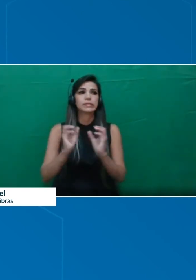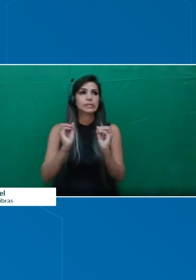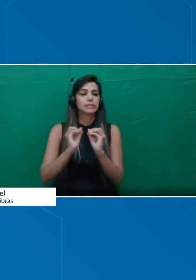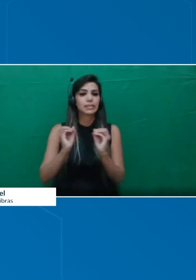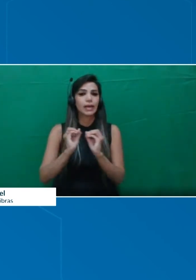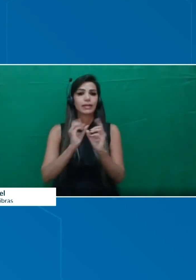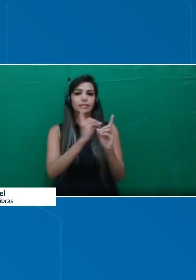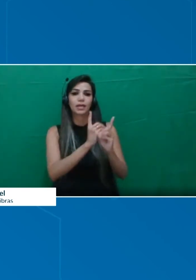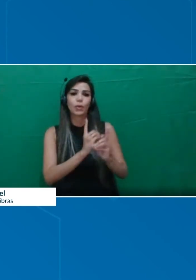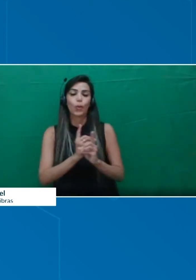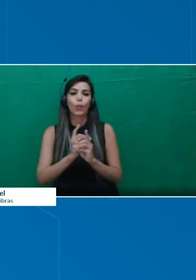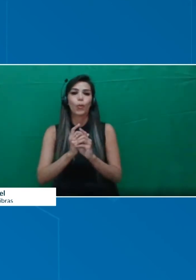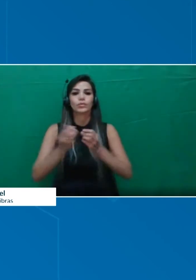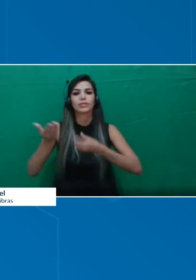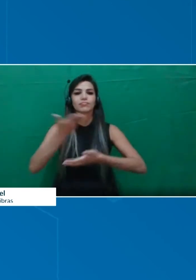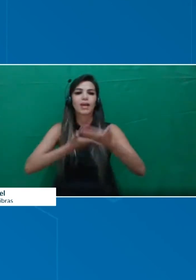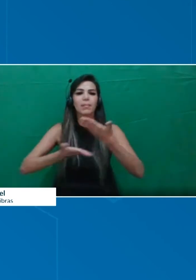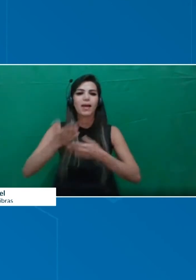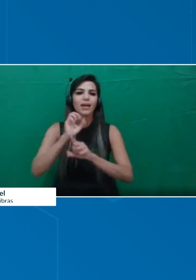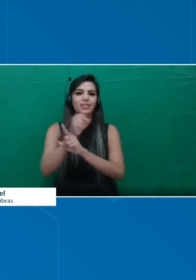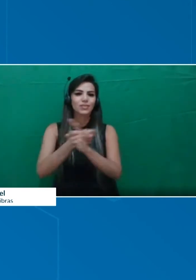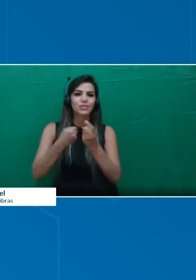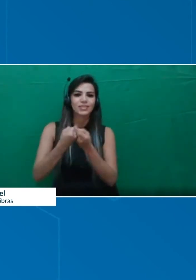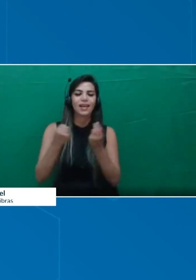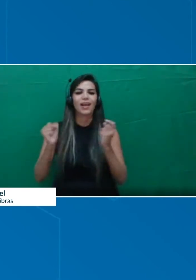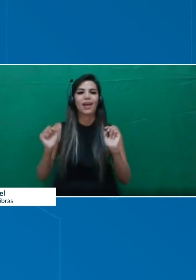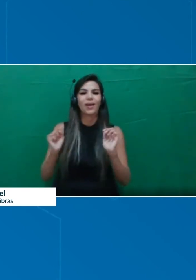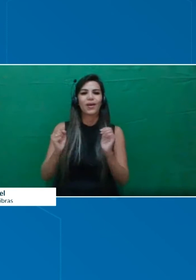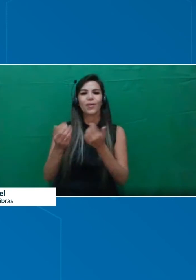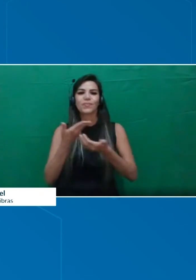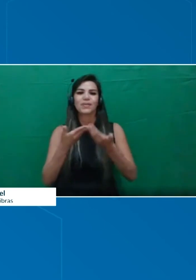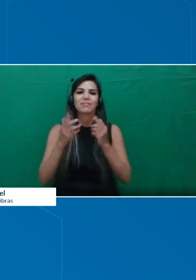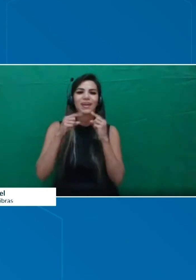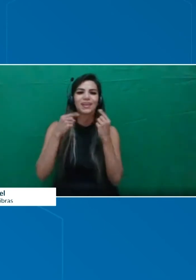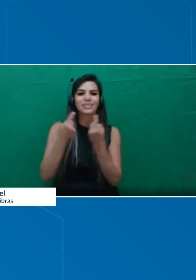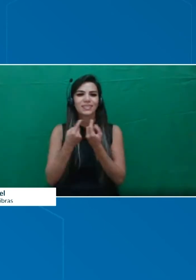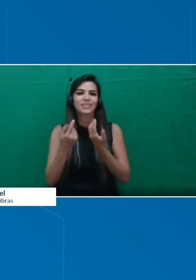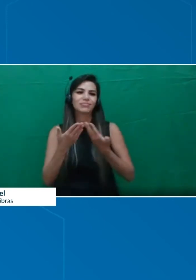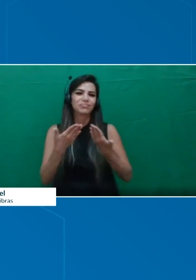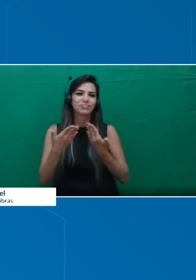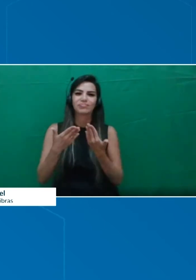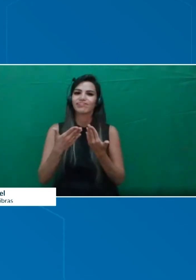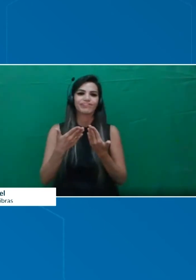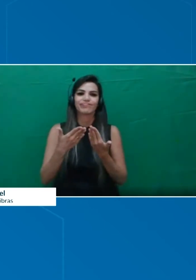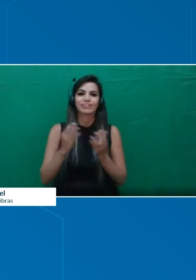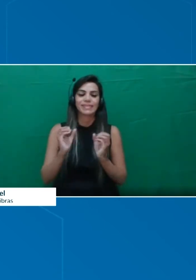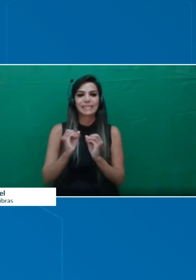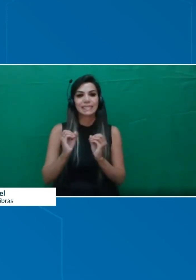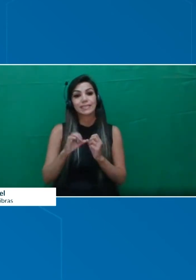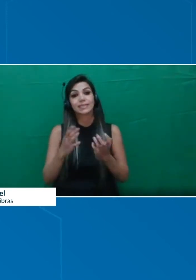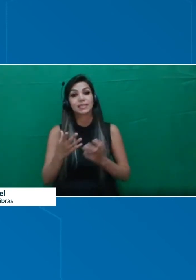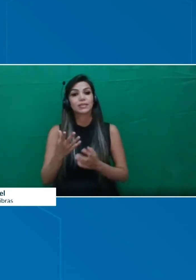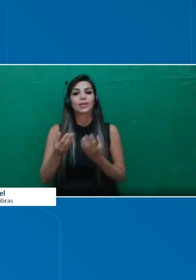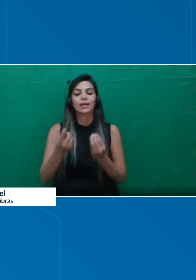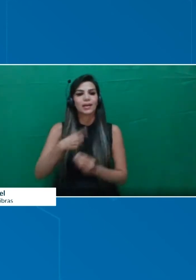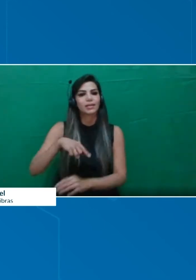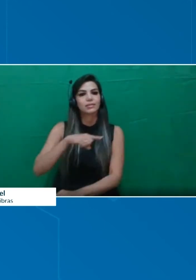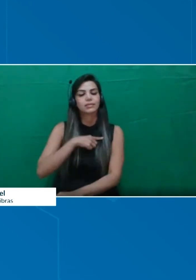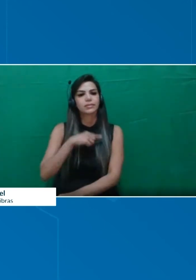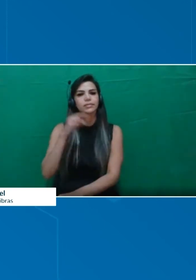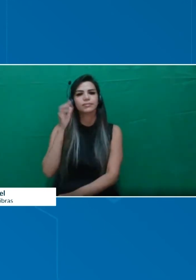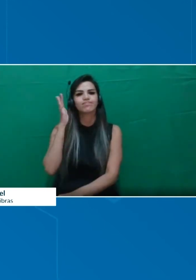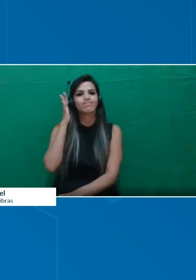sem convívio coletivo, né? E muito menos a gente poderia imaginar que seria